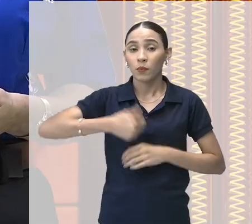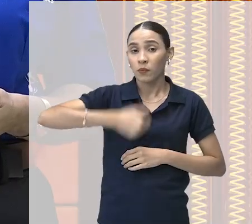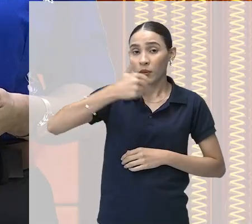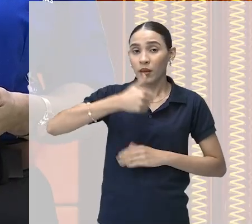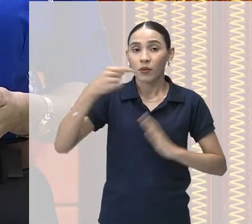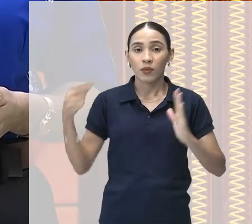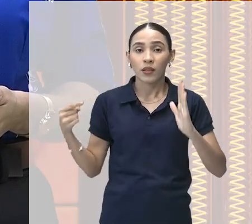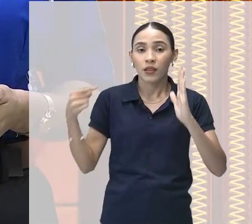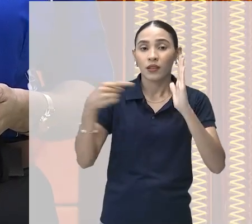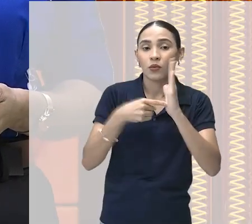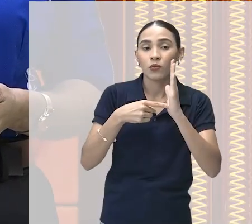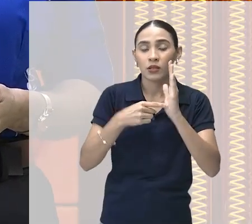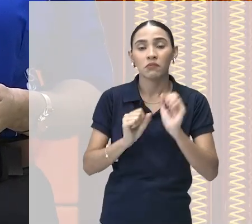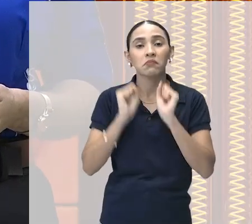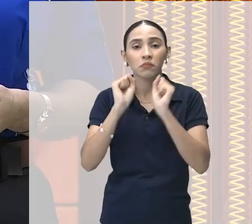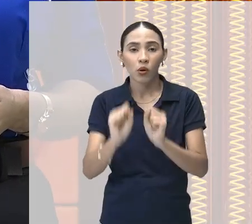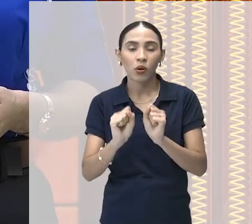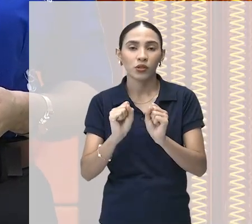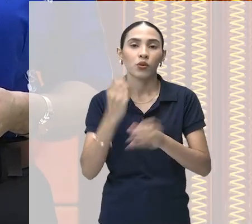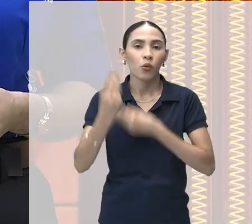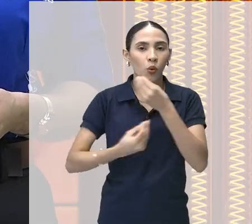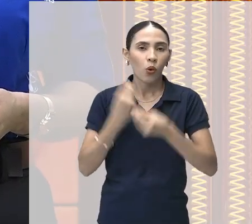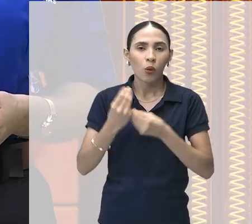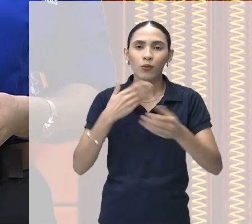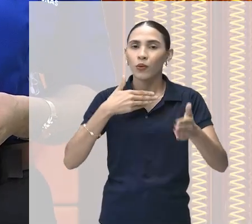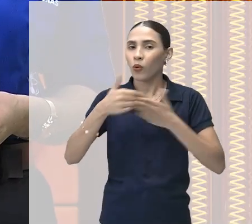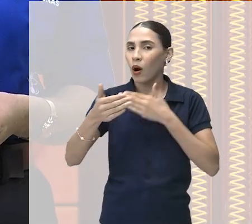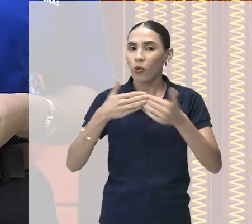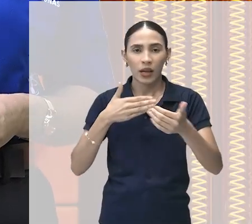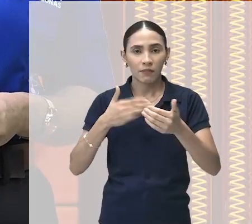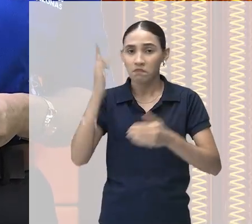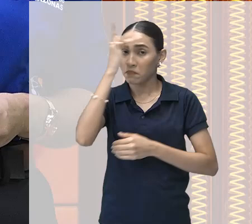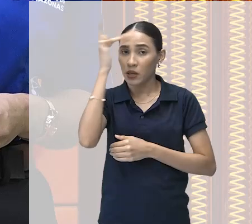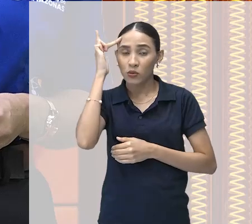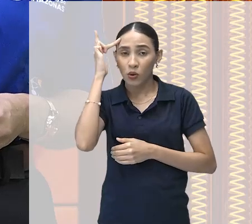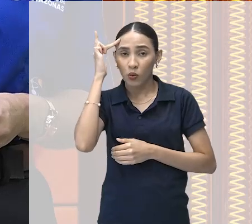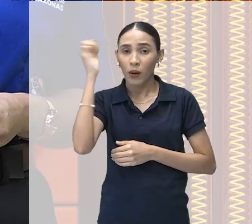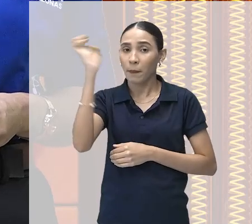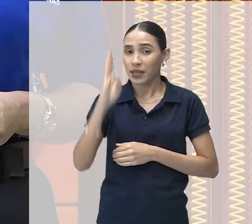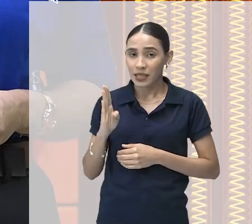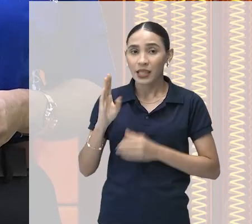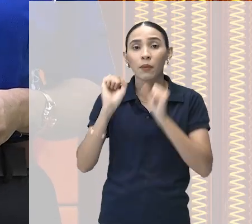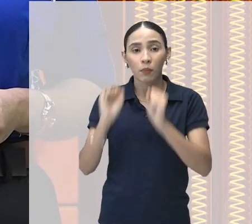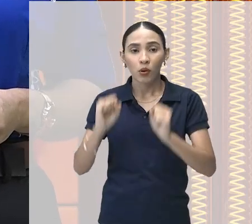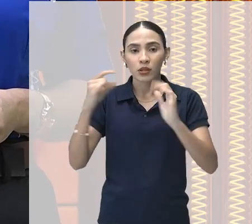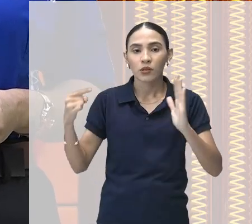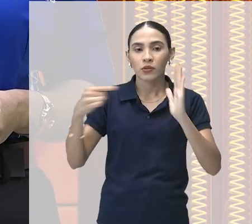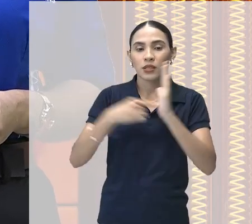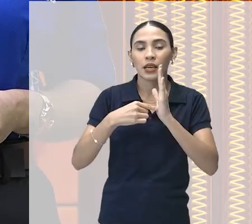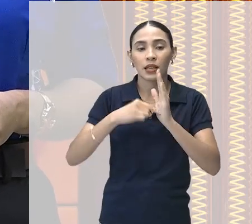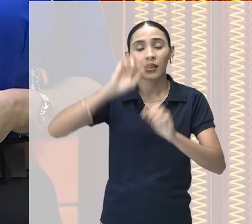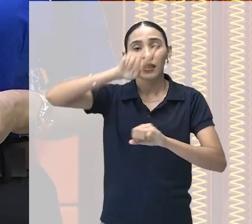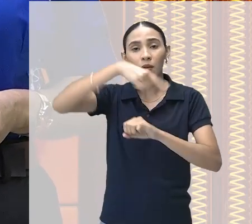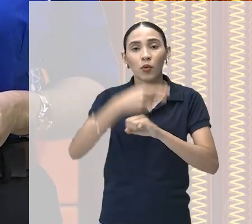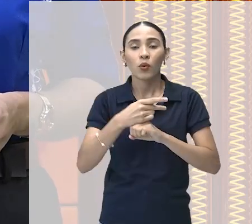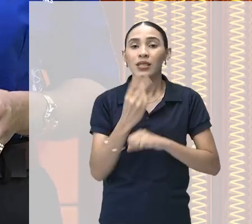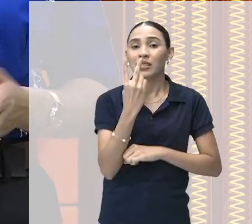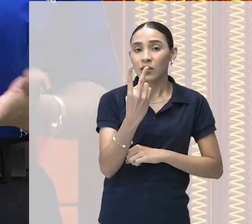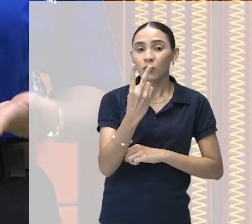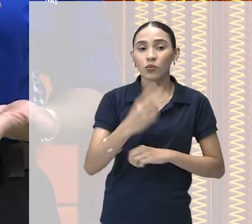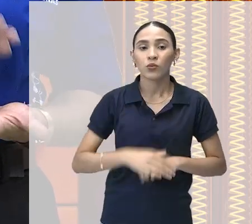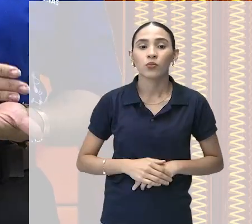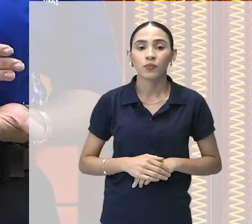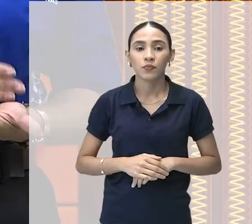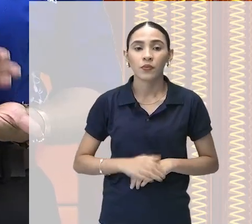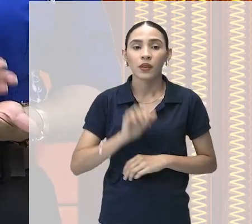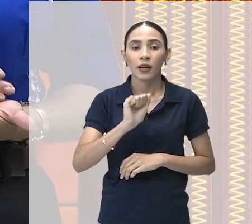a denúncia, que pode ser feita por qualquer cidadão brasileiro. O segundo ponto, né, o segundo passo,